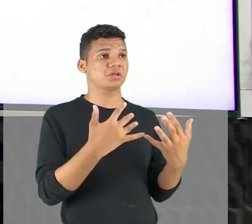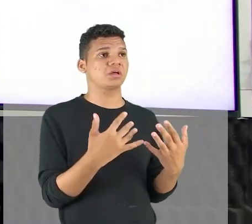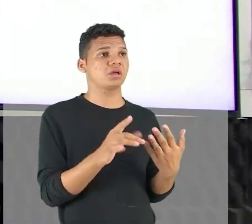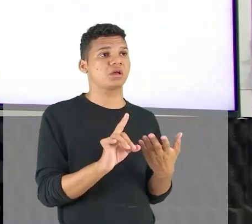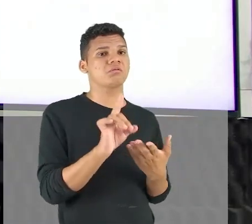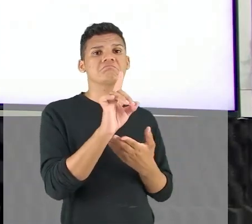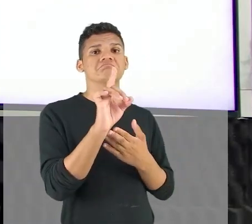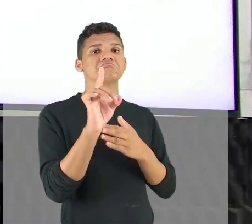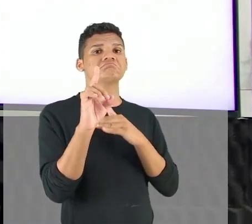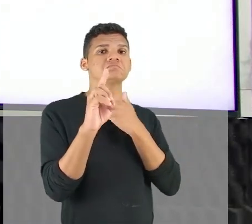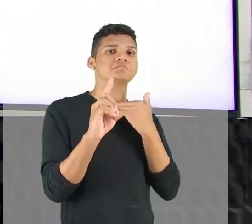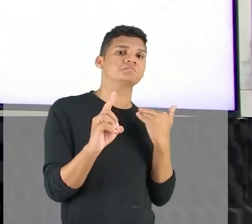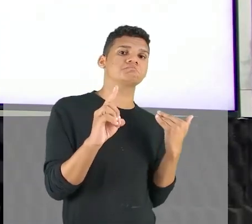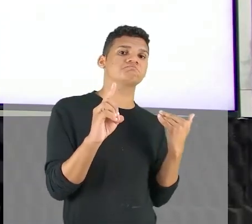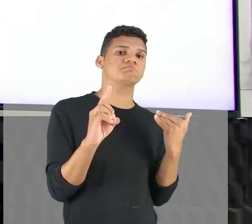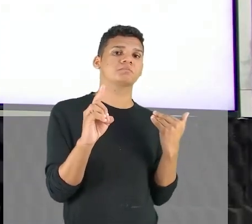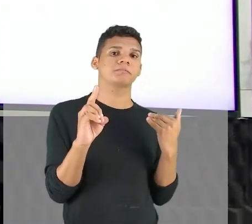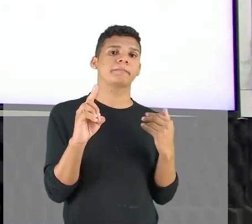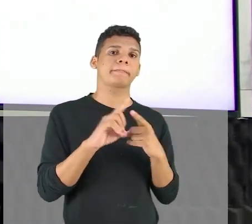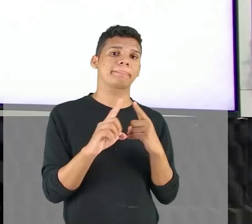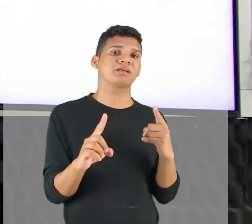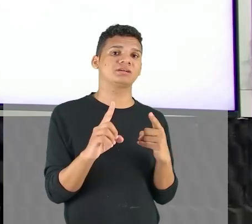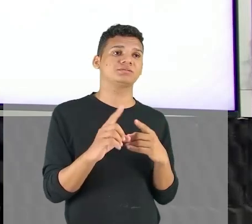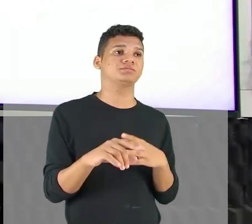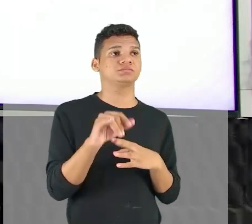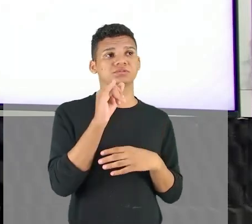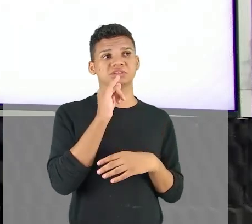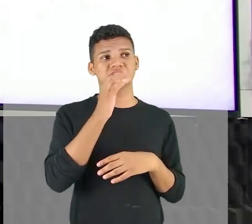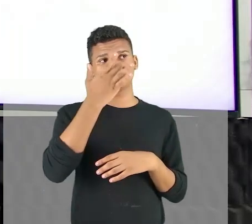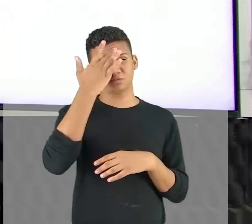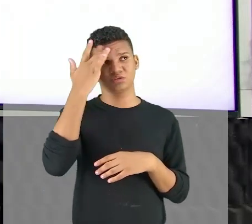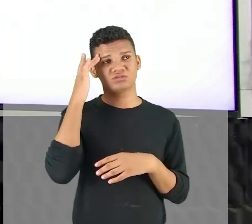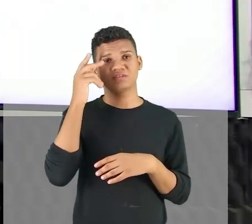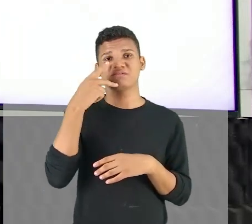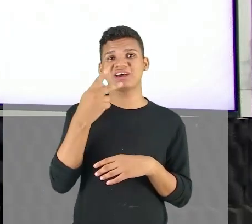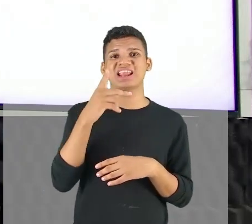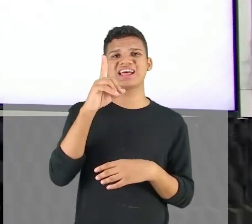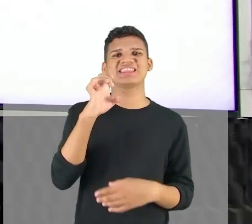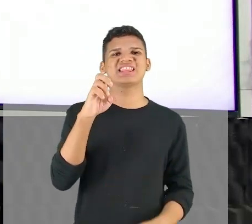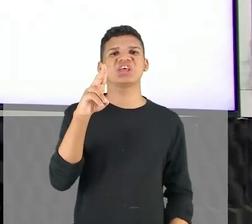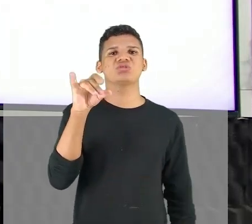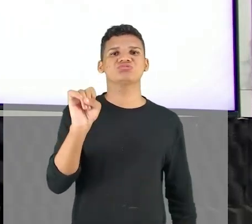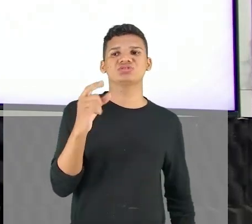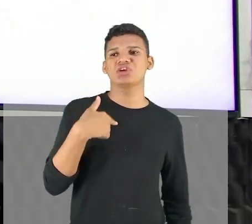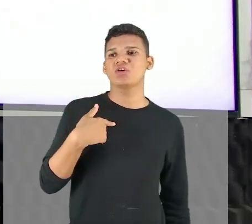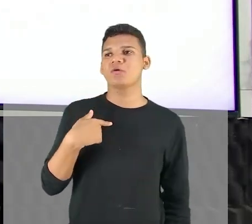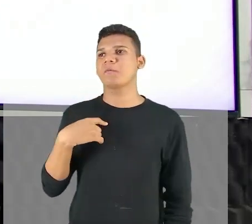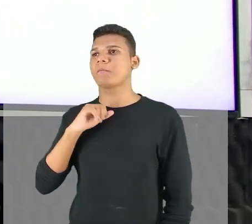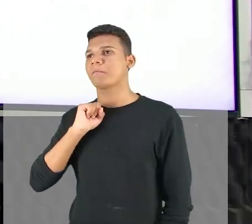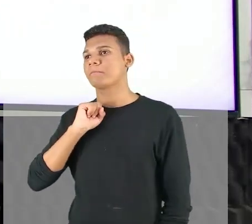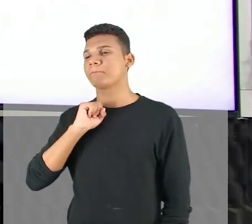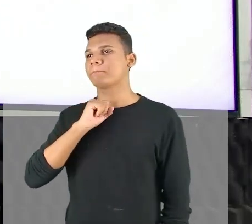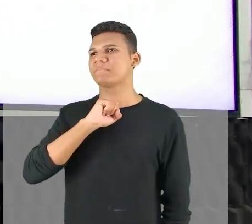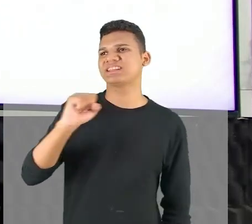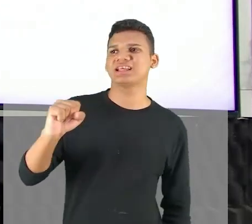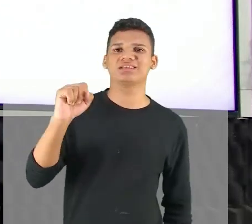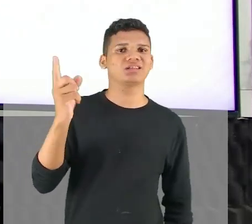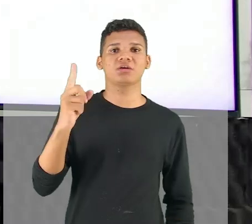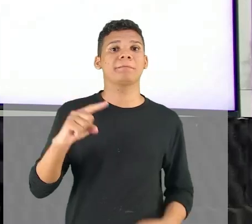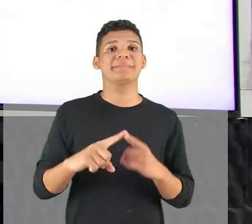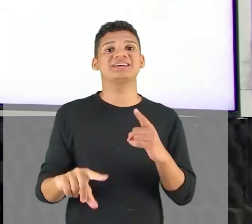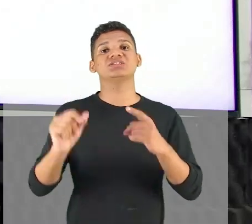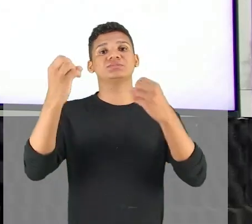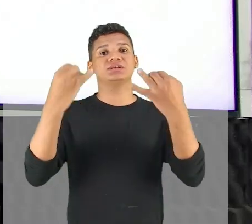mas não fomos nós que matamos, né? E ele não está dizendo assim, eu matei Deus, ele está constatando a morte dele. Ou